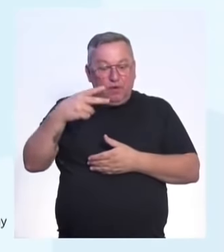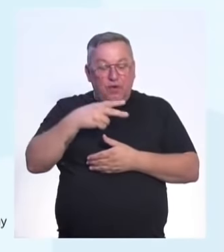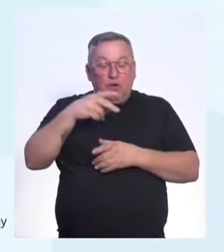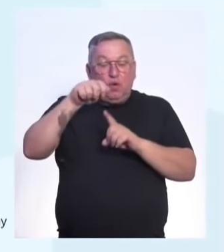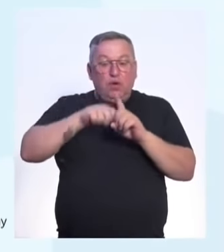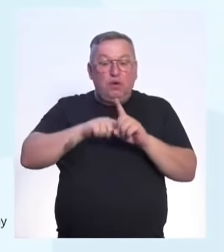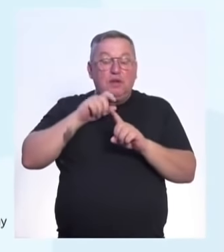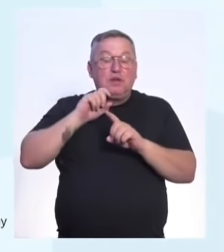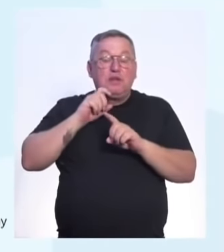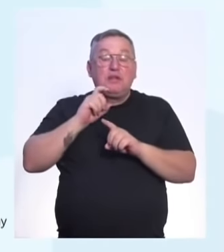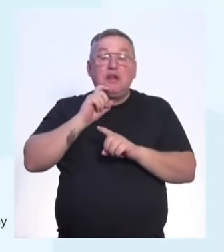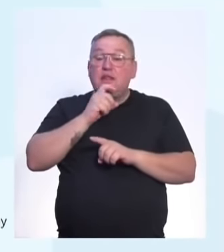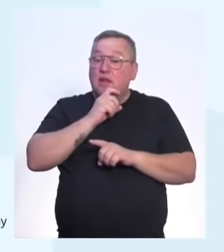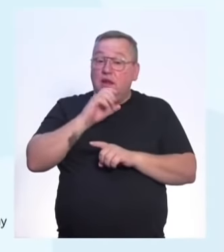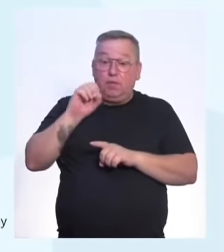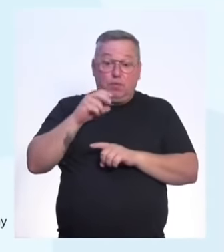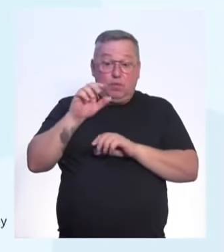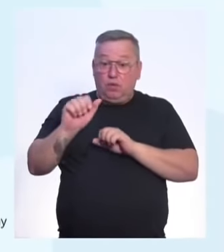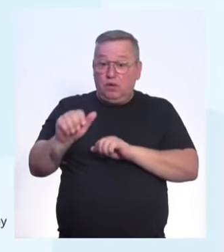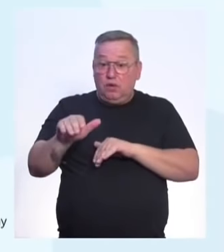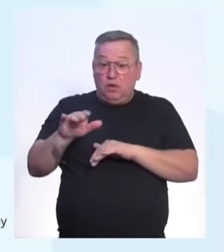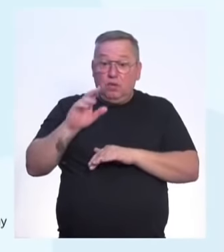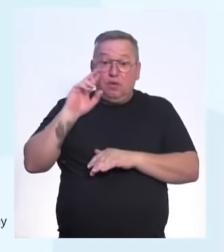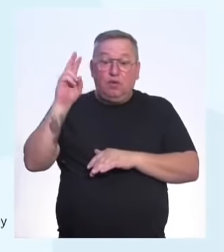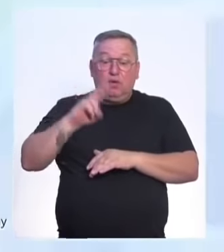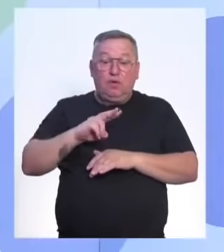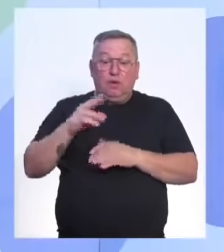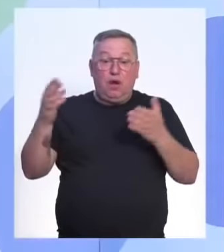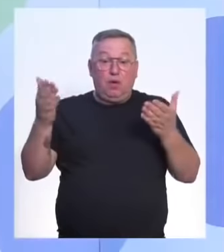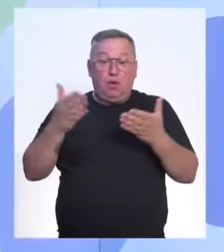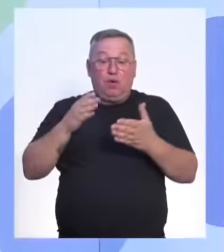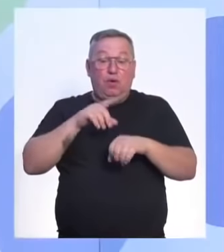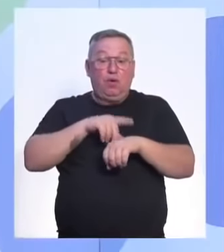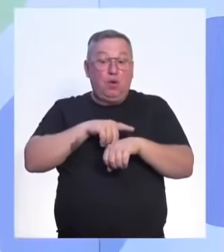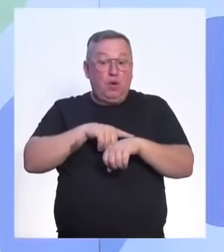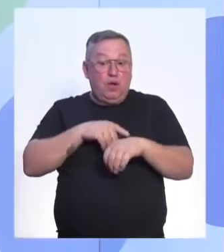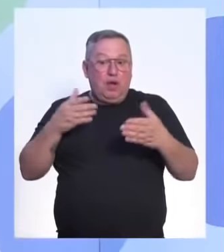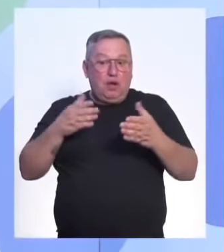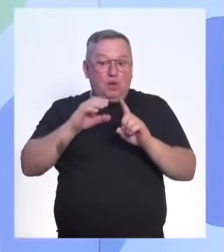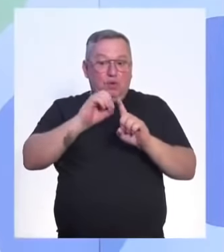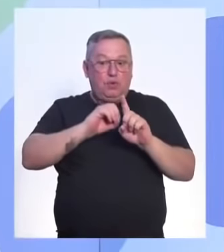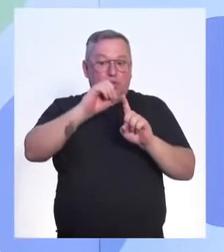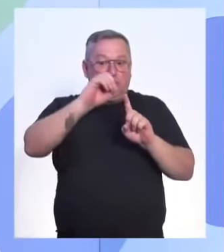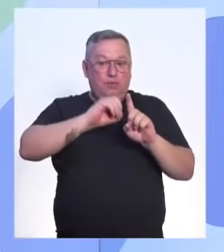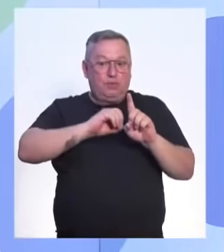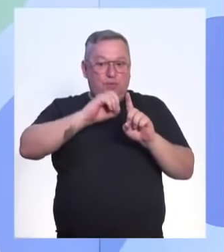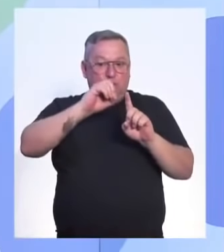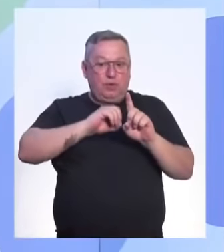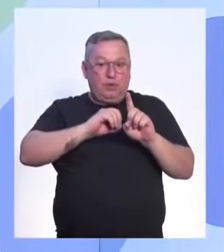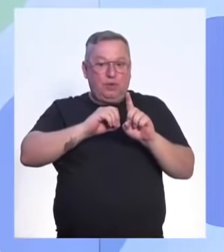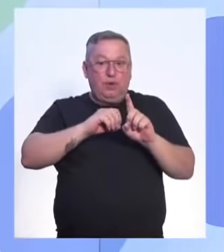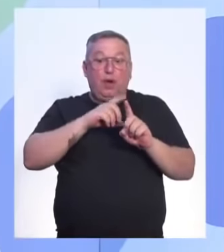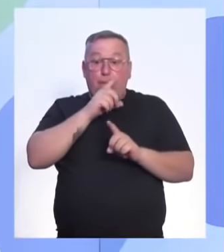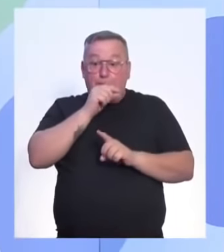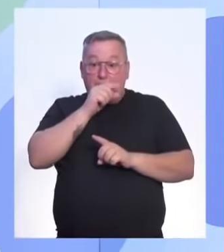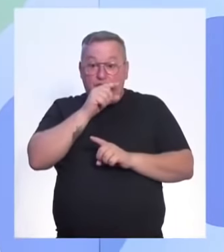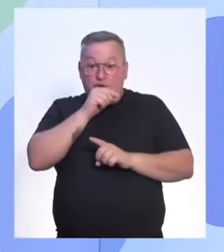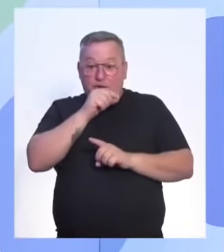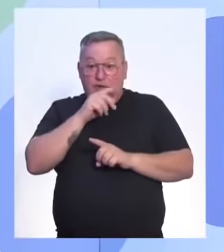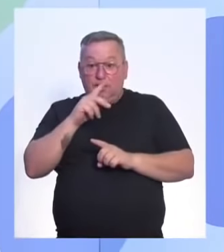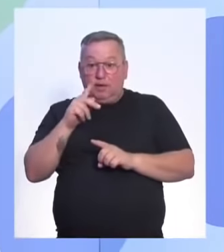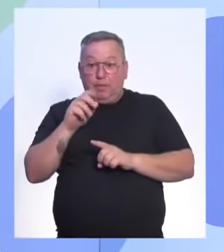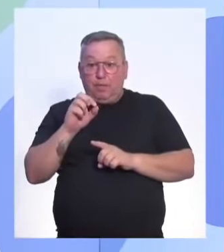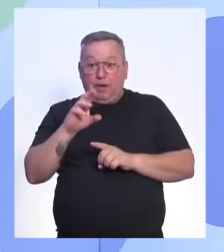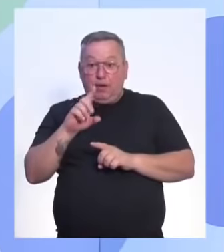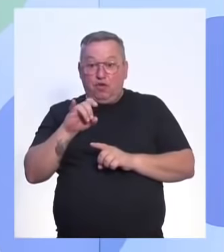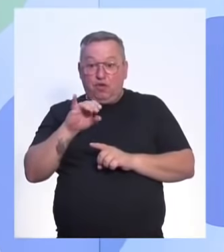tá? 14 graus estava lá. Estou olhando aqui a temperatura agora. Ó. Ah. Agora, nós estamos aqui no bairro de Perdizes, né, onde fica